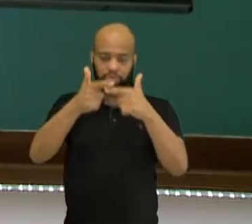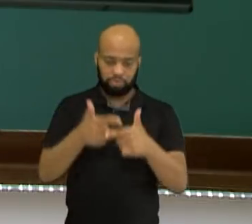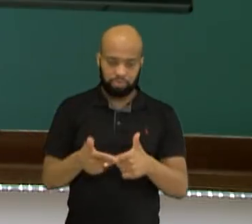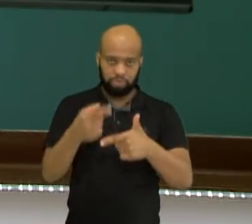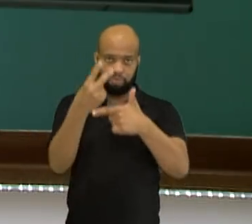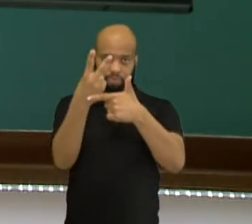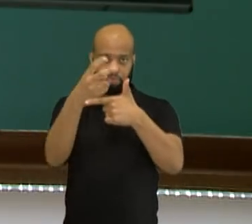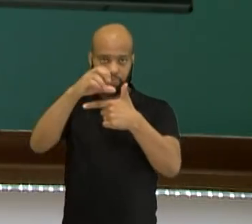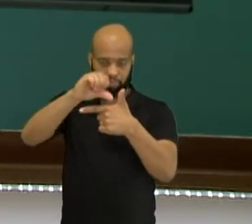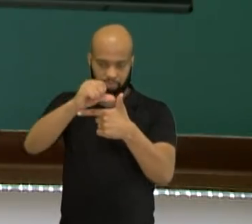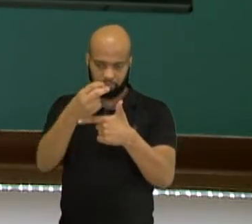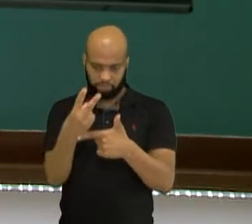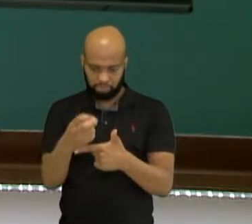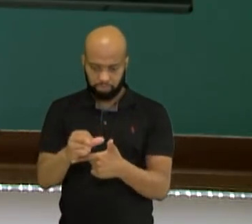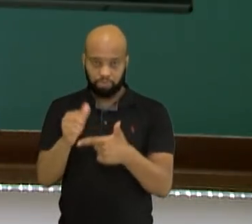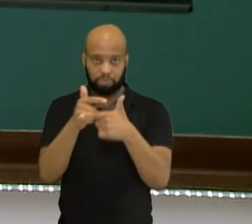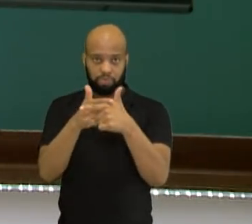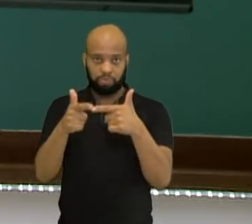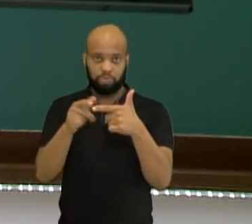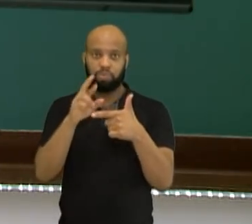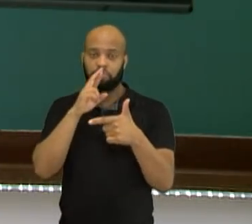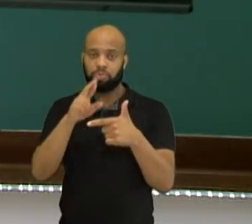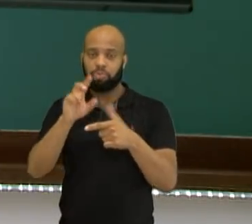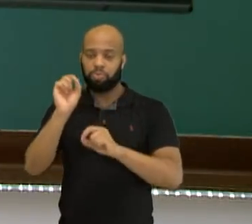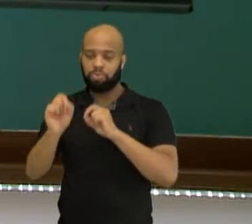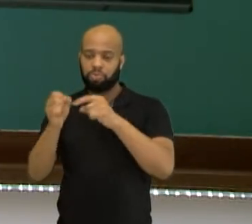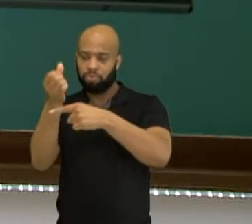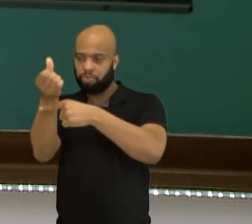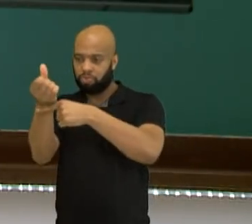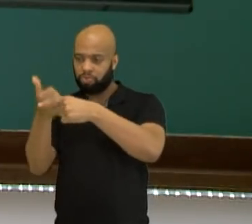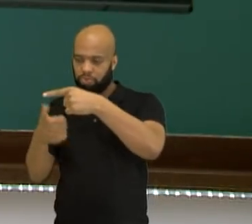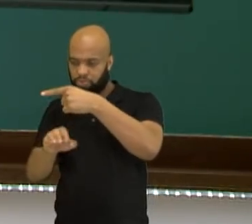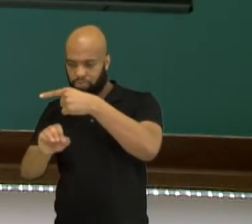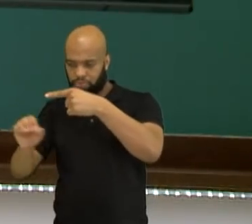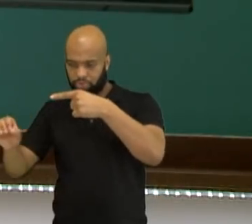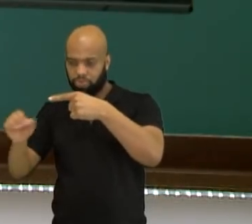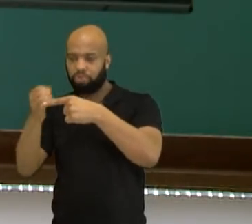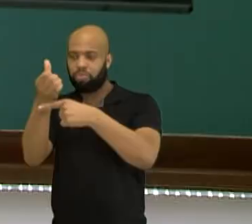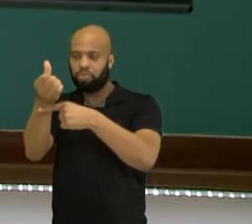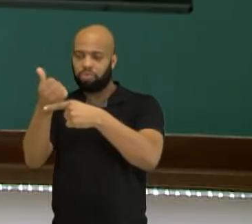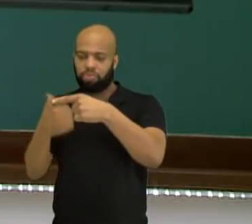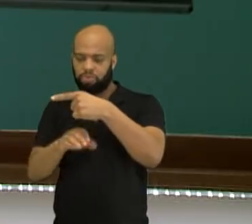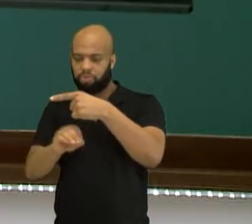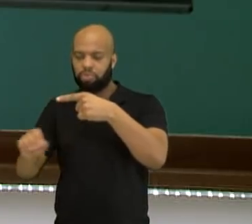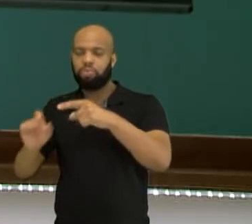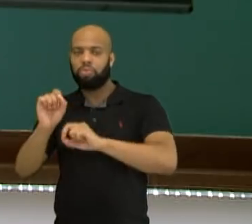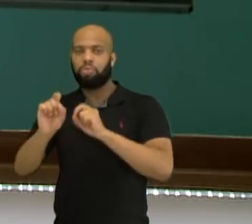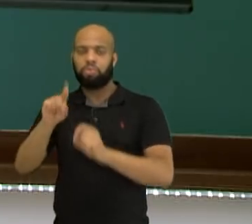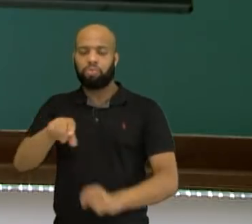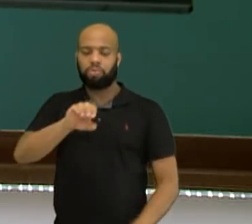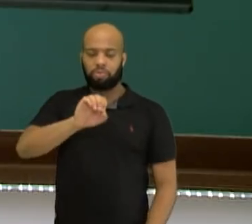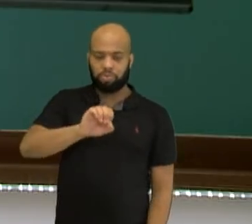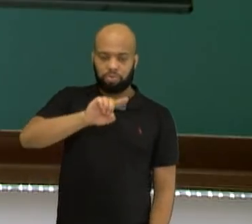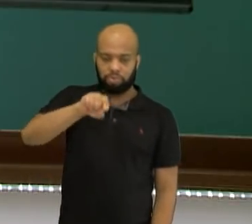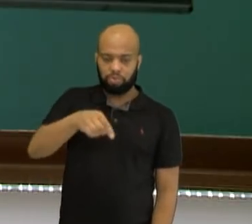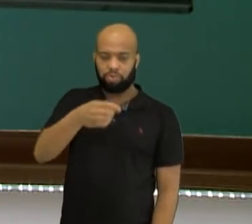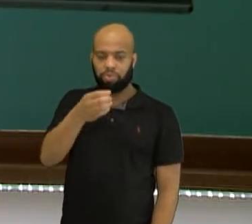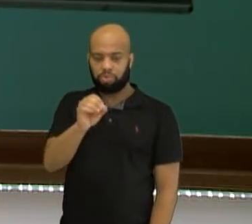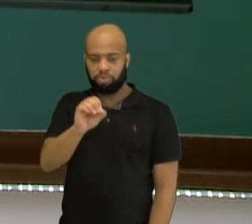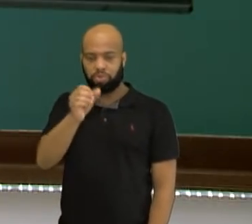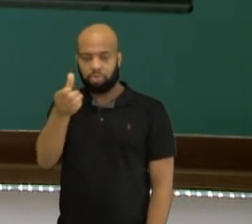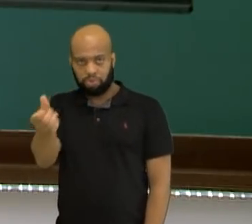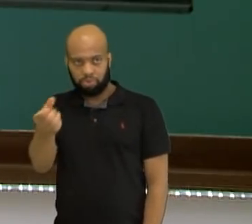por 29, eu vou ficar com 6 sobre 100. E 6 sobre 100 é quanto? 0,06, que está aí